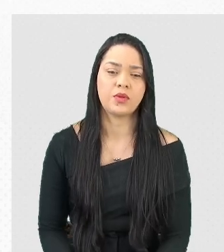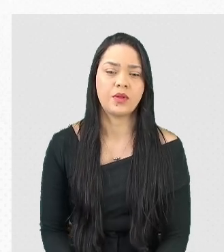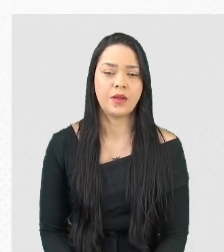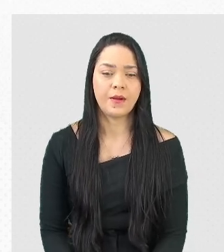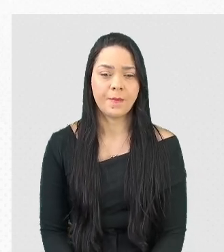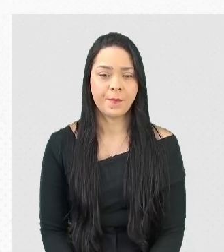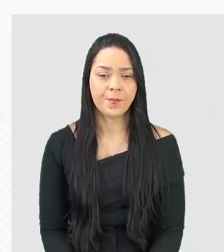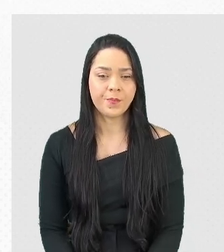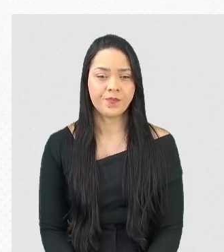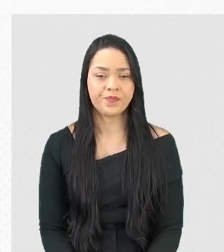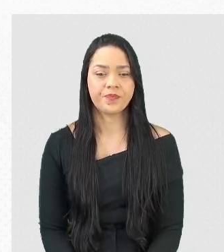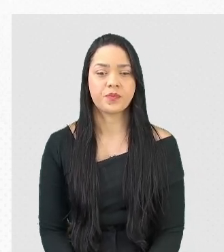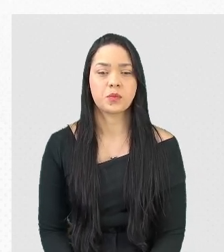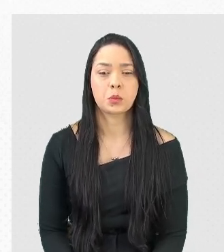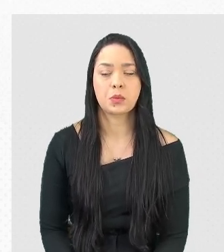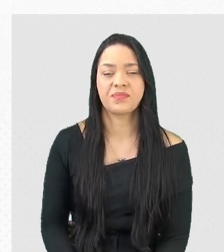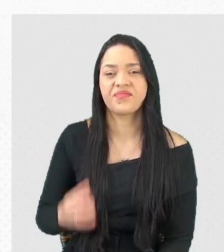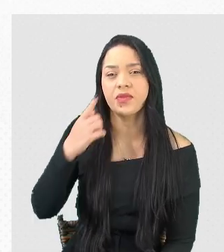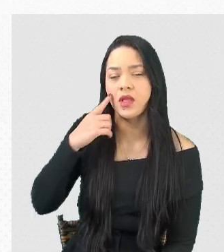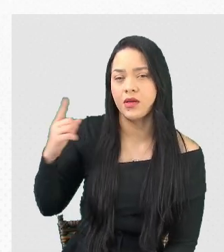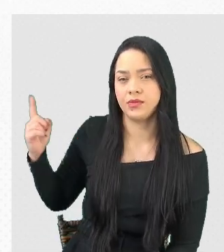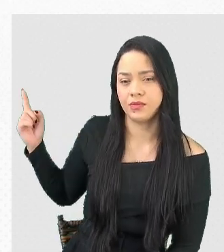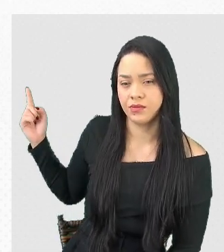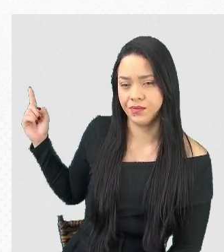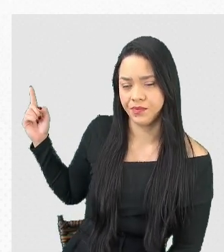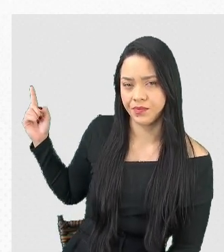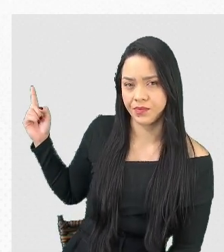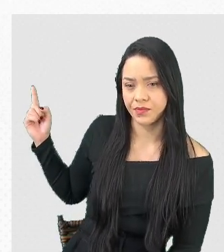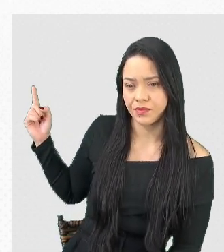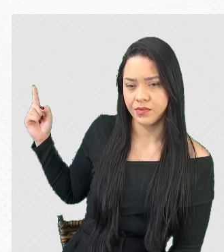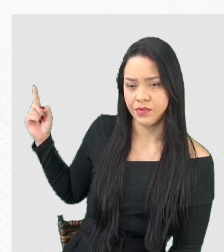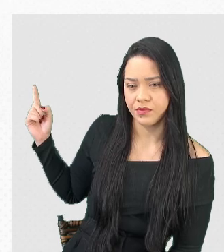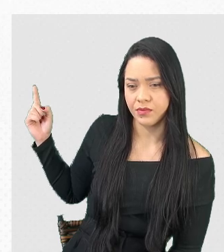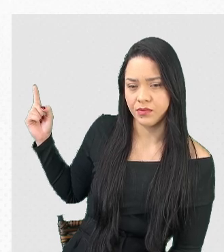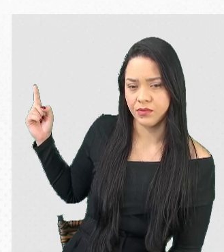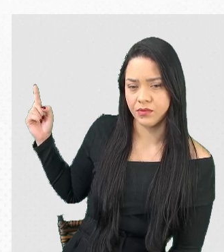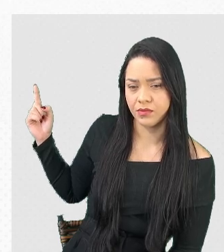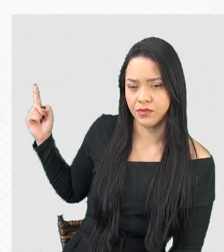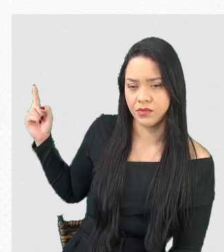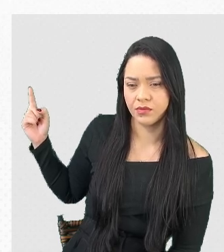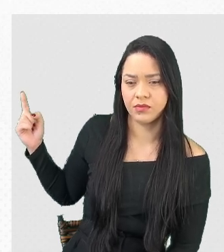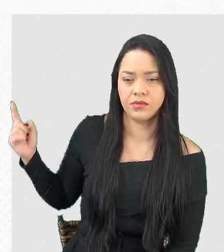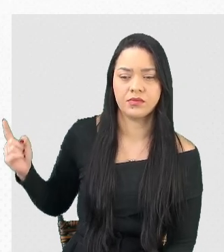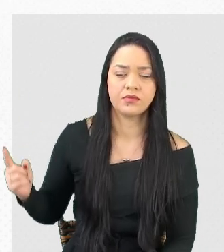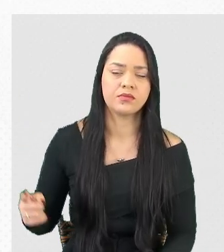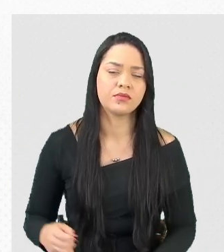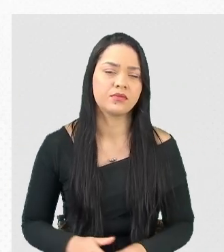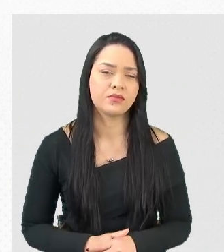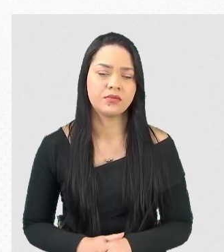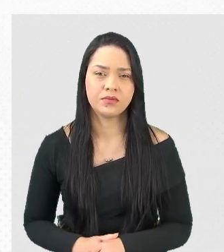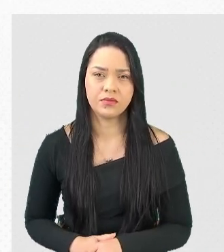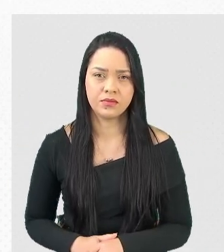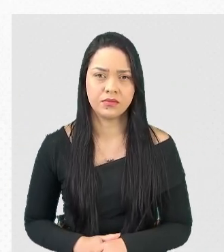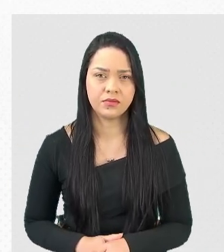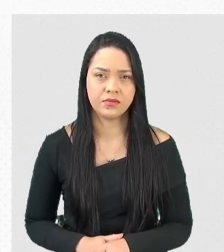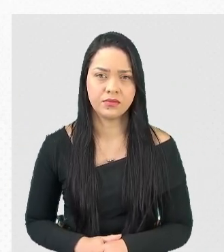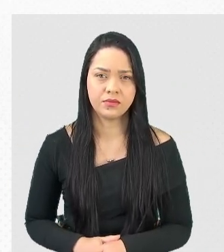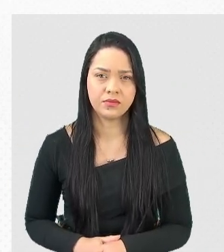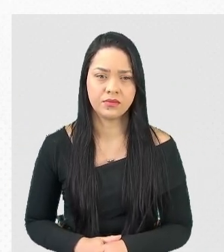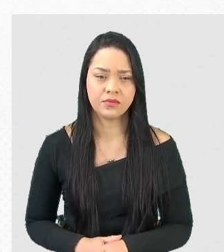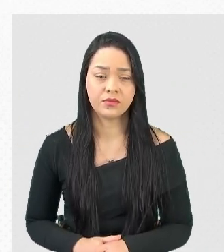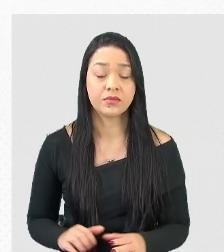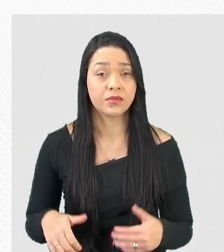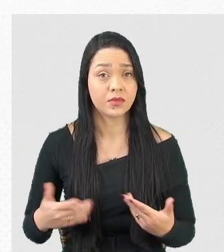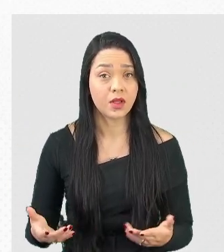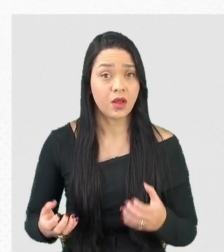pela Revolução Industrial, com o surgimento das ferrovias lá em 1814, já no século XIX. Então a produção de vagões, a produção de